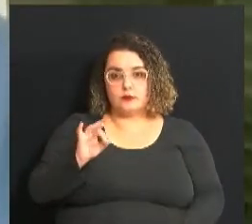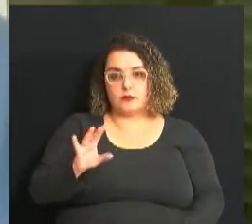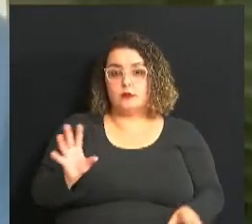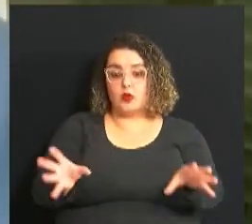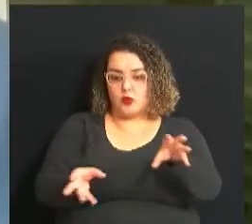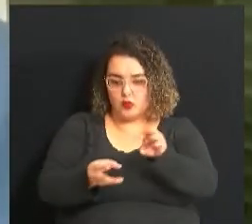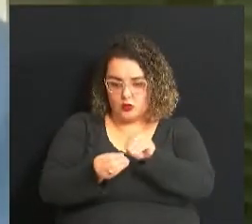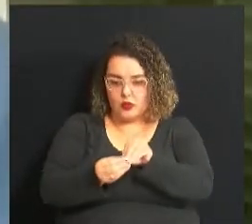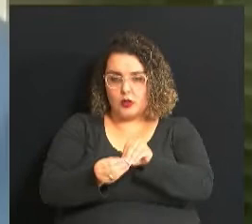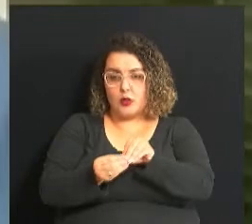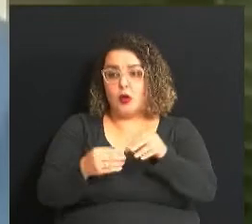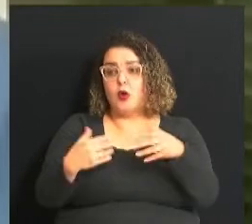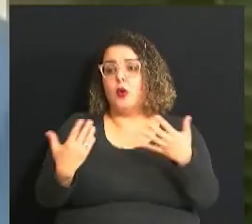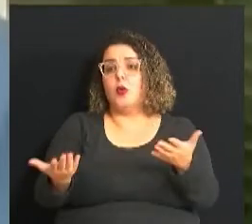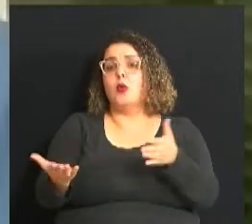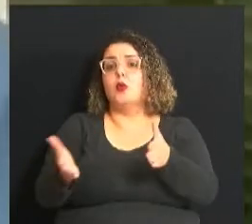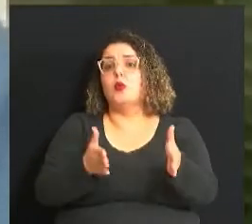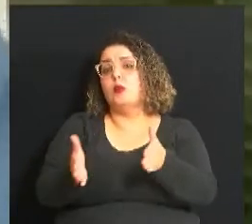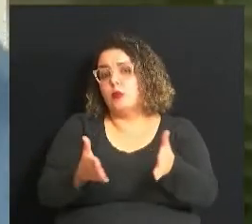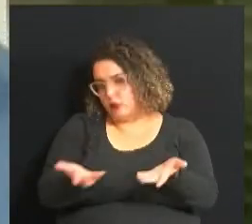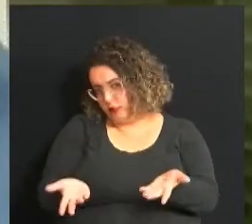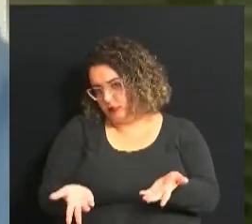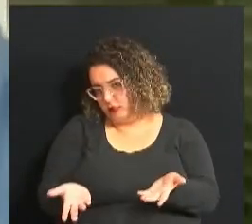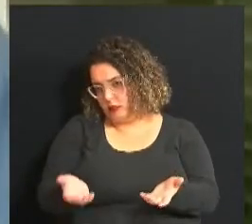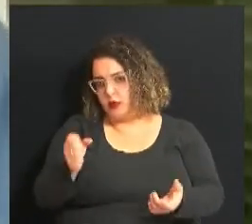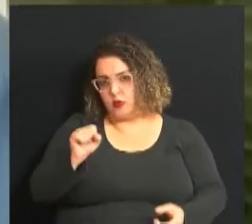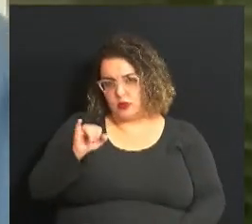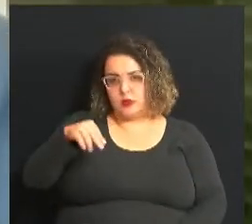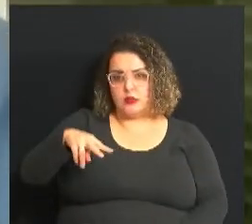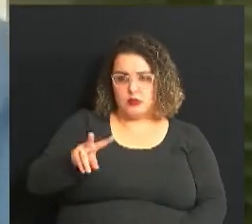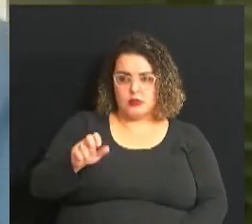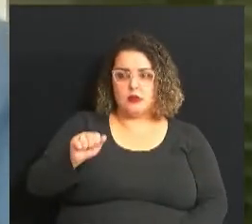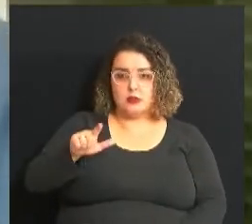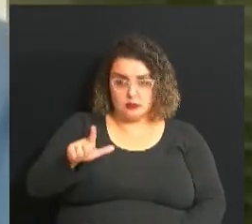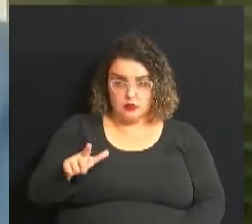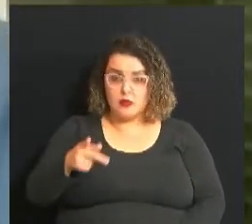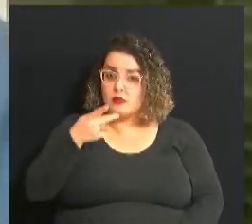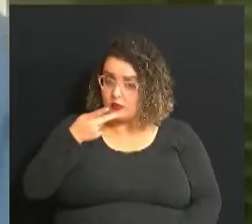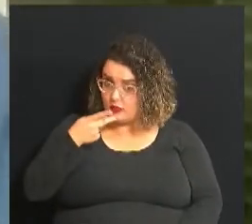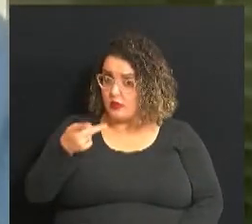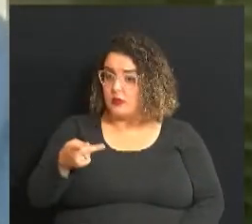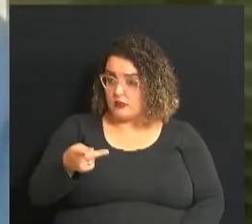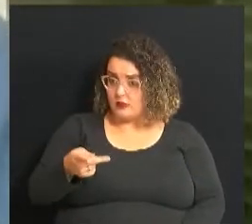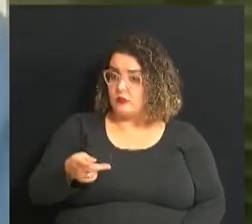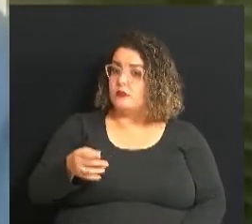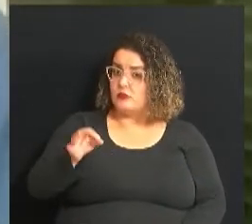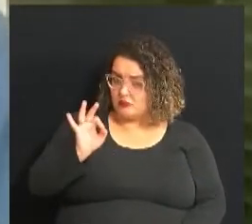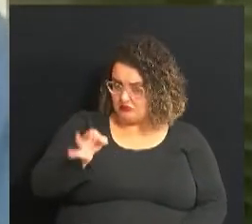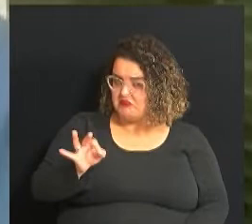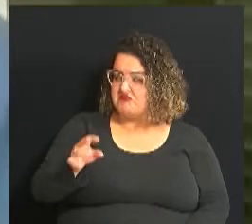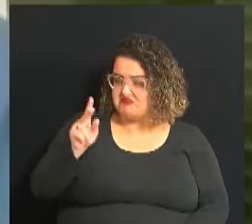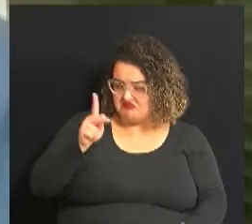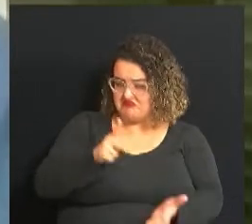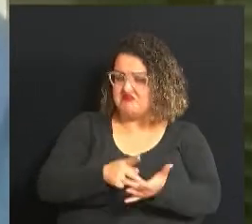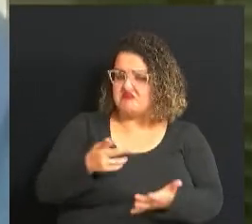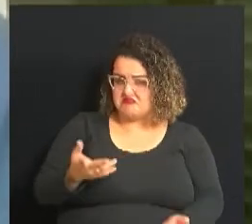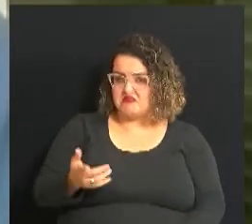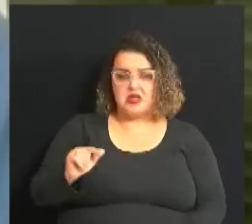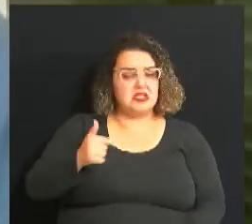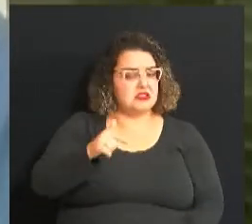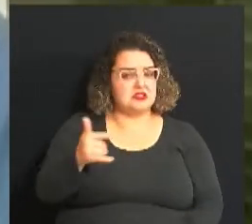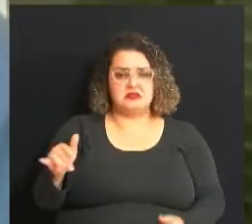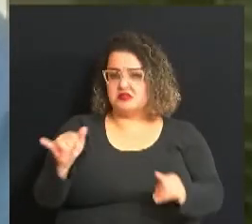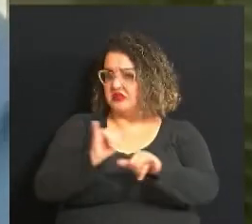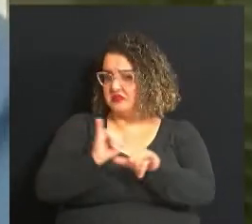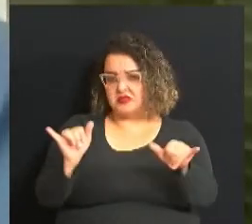de qual é a situação atual. E o Simval tocou na ferida, que eu acho que é verdade. Nós não temos campanhas e